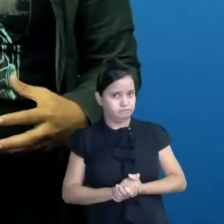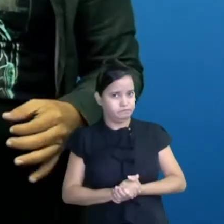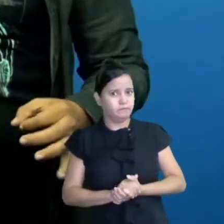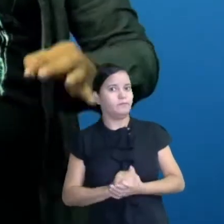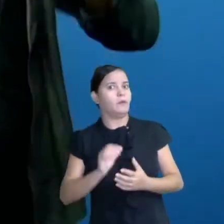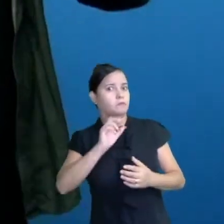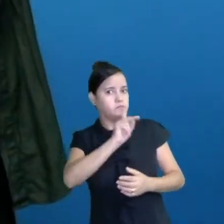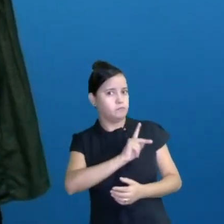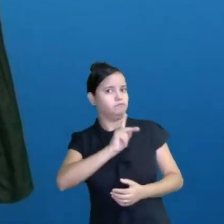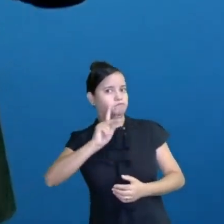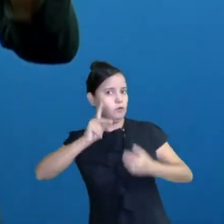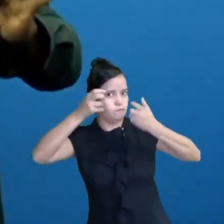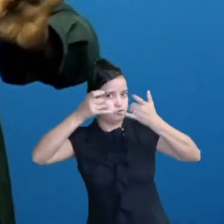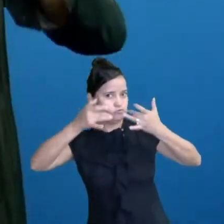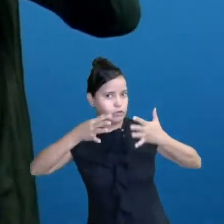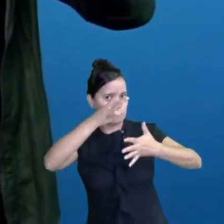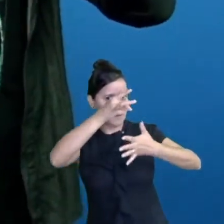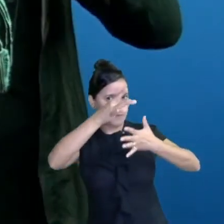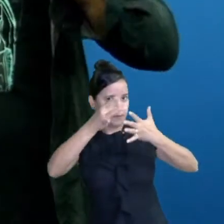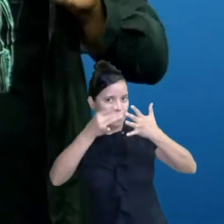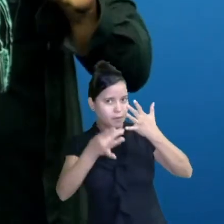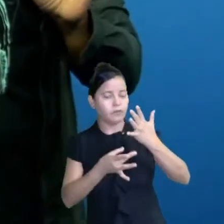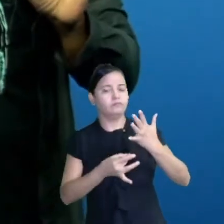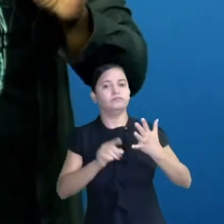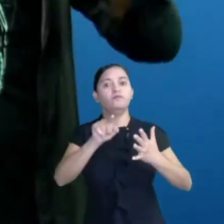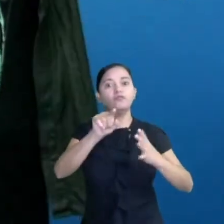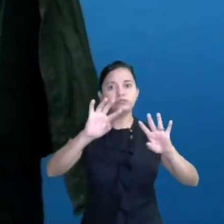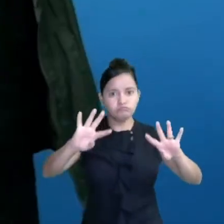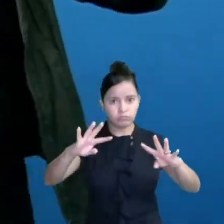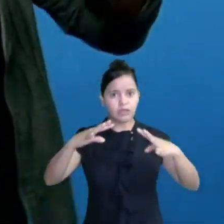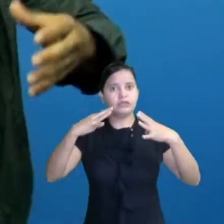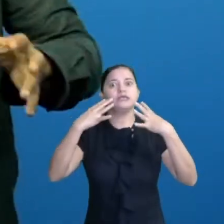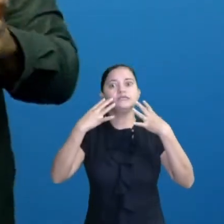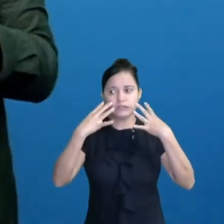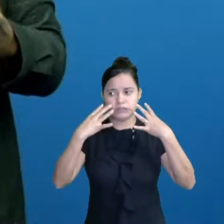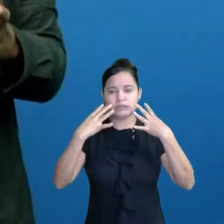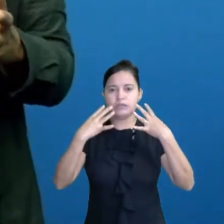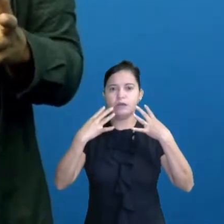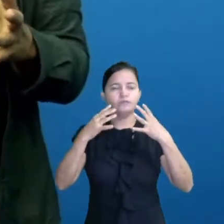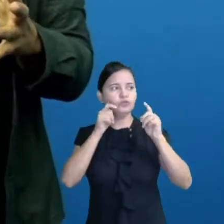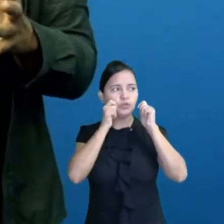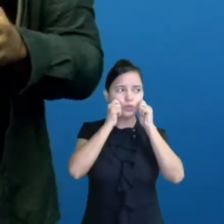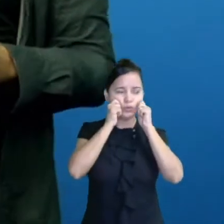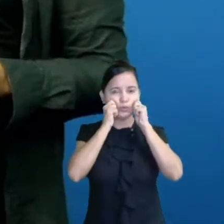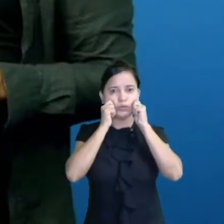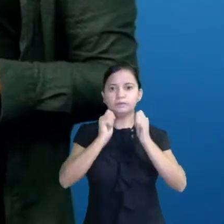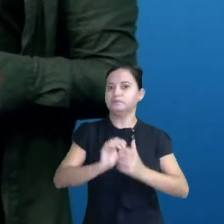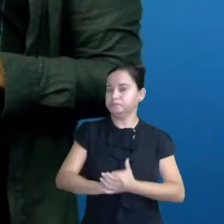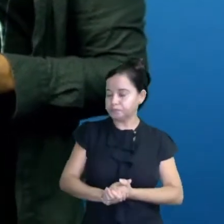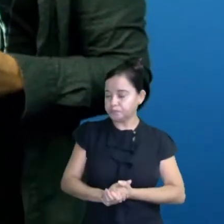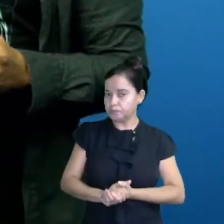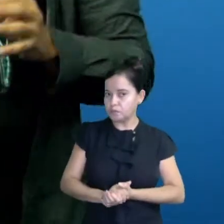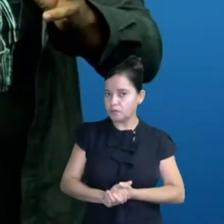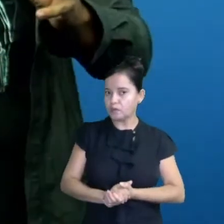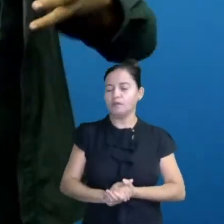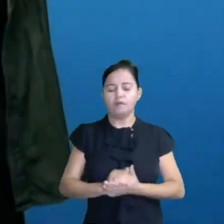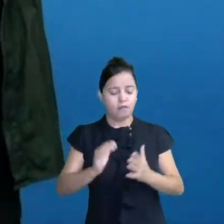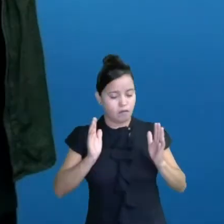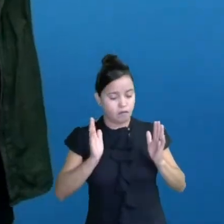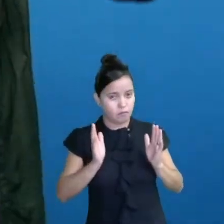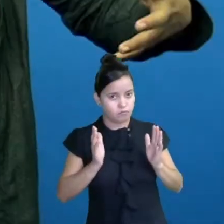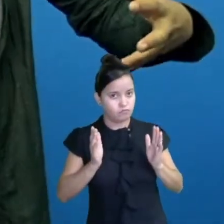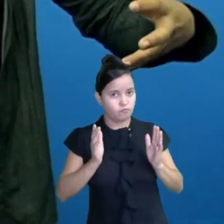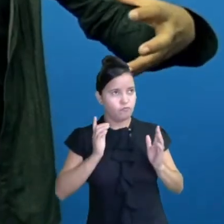favor, produção. Nesse momento, fica ligado nessa informação, de forma muito fofinha, muito cuticute. O que a gente vai estar se preocupando nesse